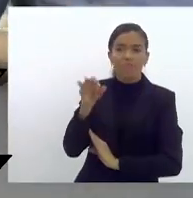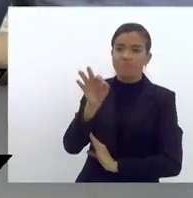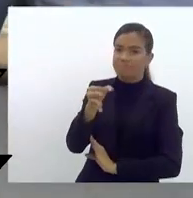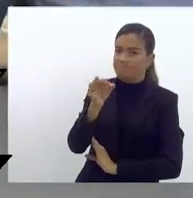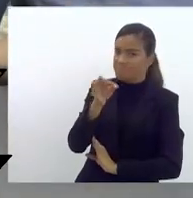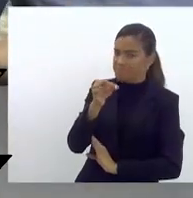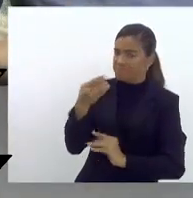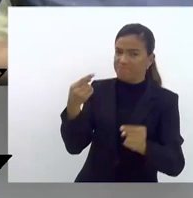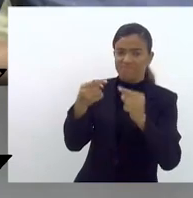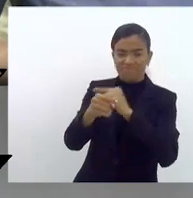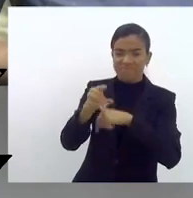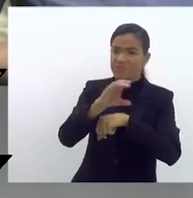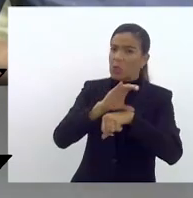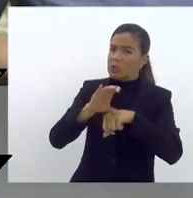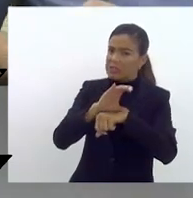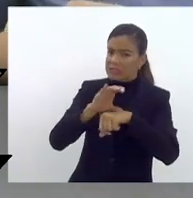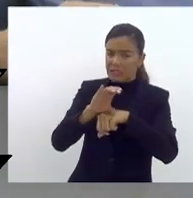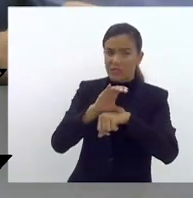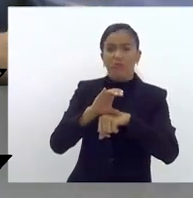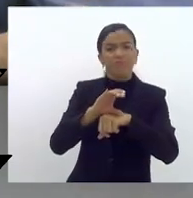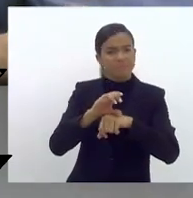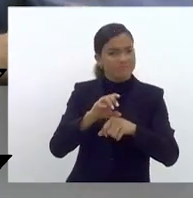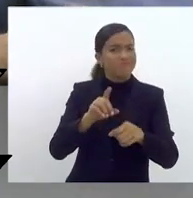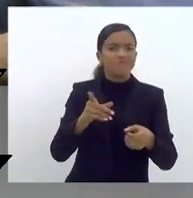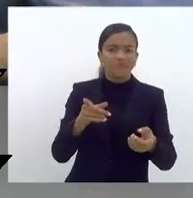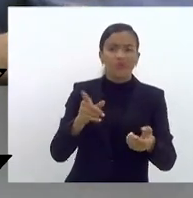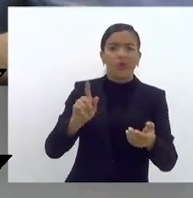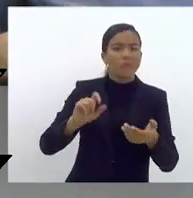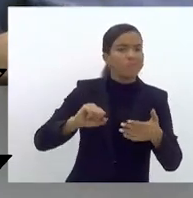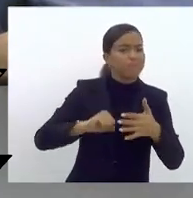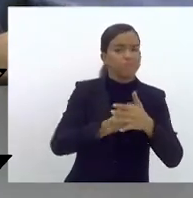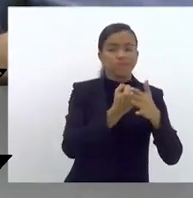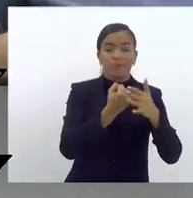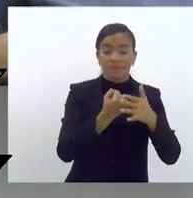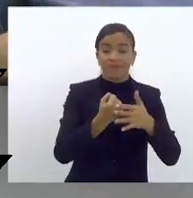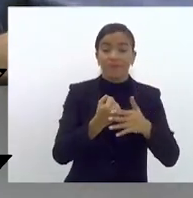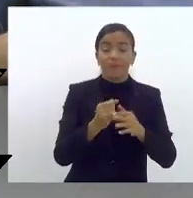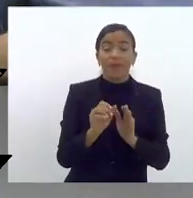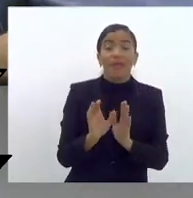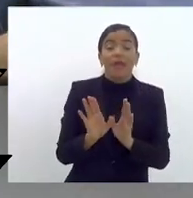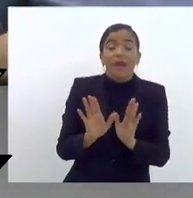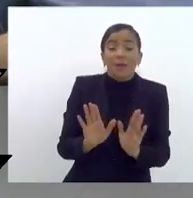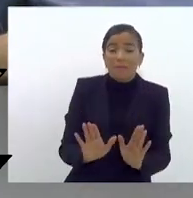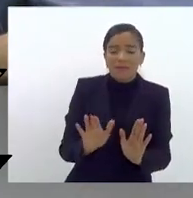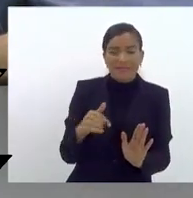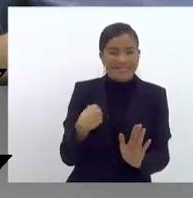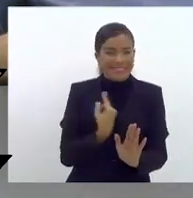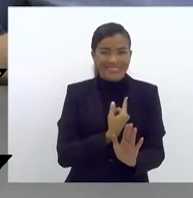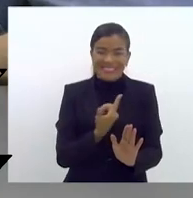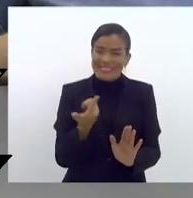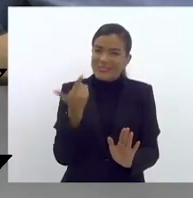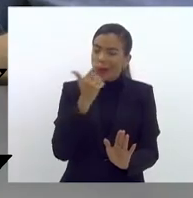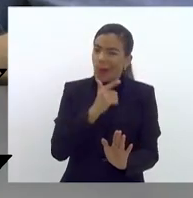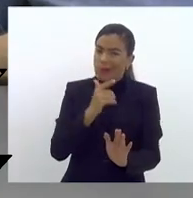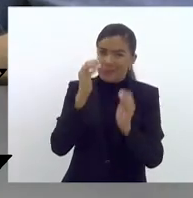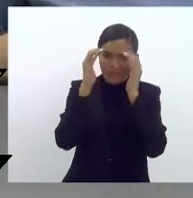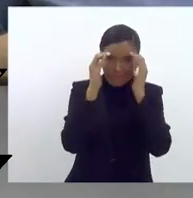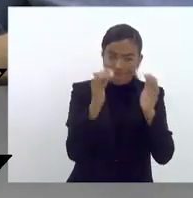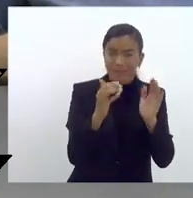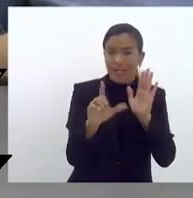inconstitucional em alguns pontos e foi revogado e foi modificado por outro e a gente não conseguia fazer cumprir a